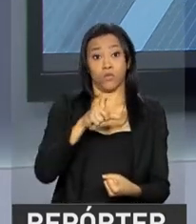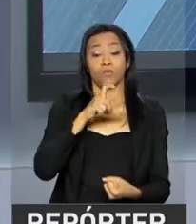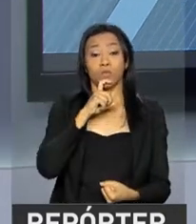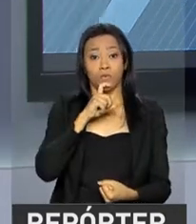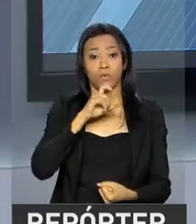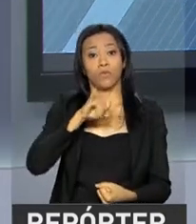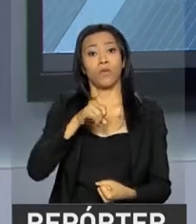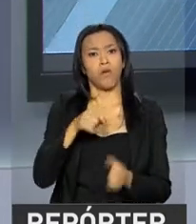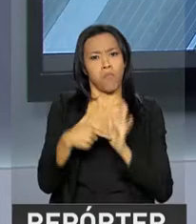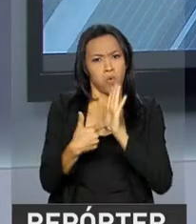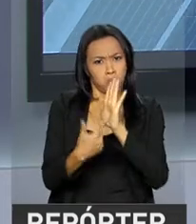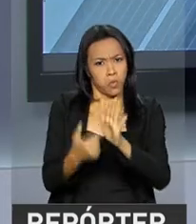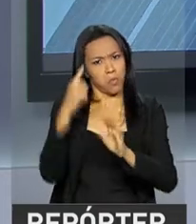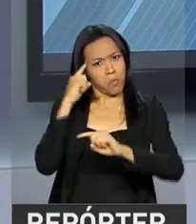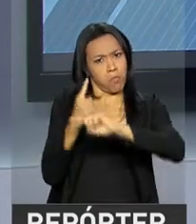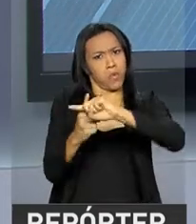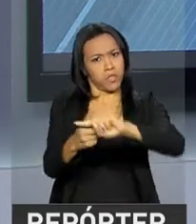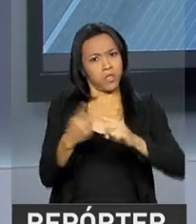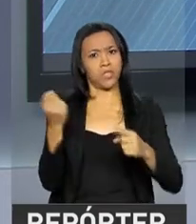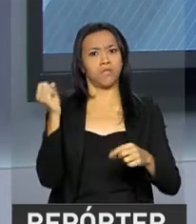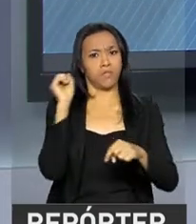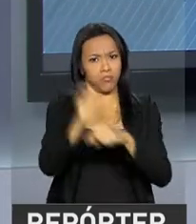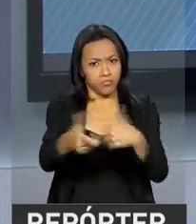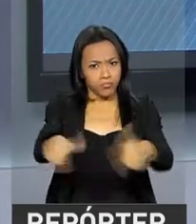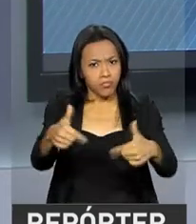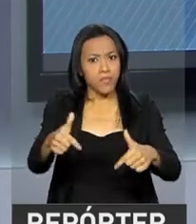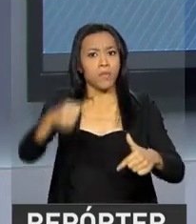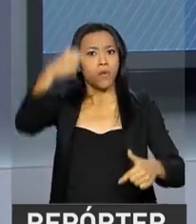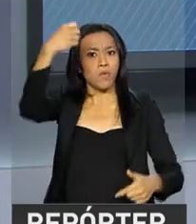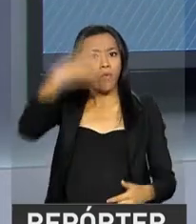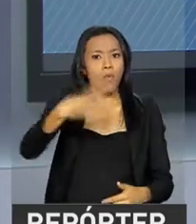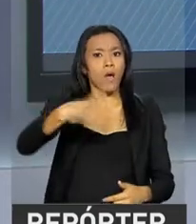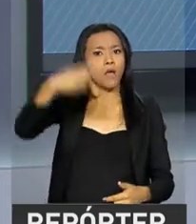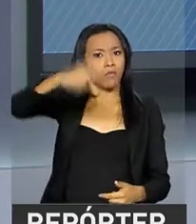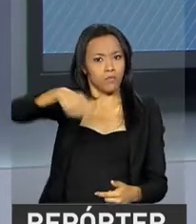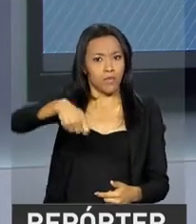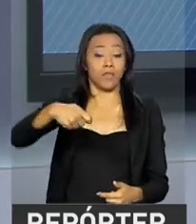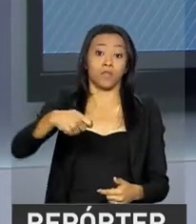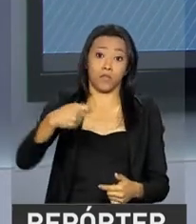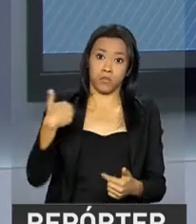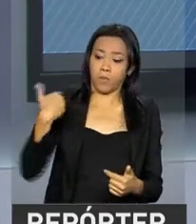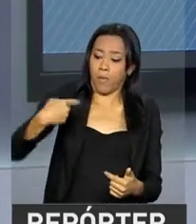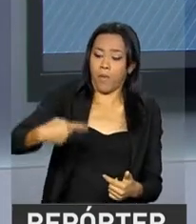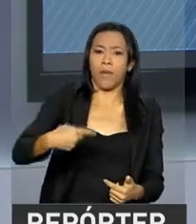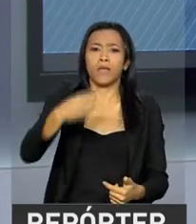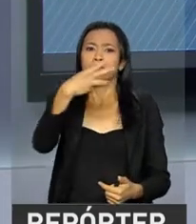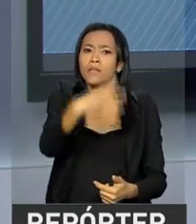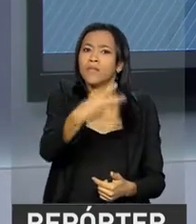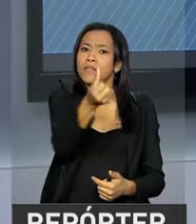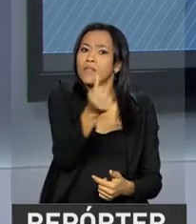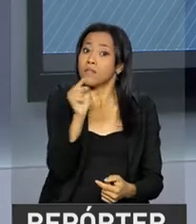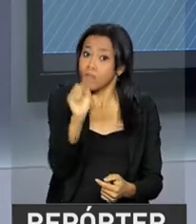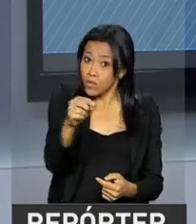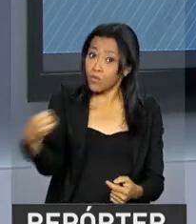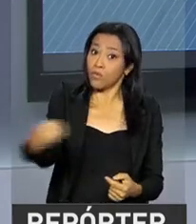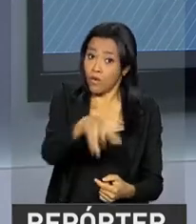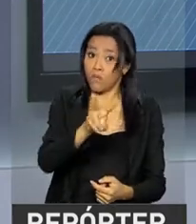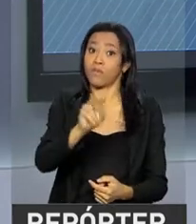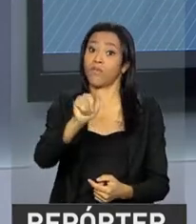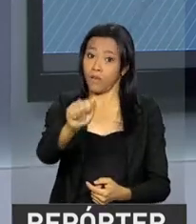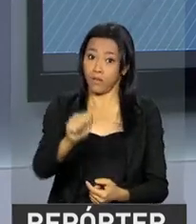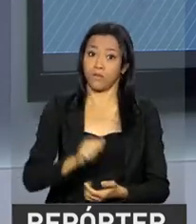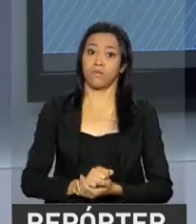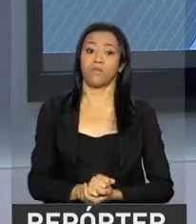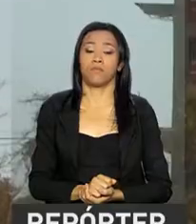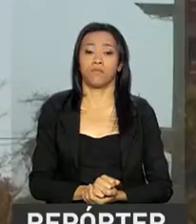saldo positivo de empregos formais pelo quarto mês consecutivo com quase 36 mil novas vagas